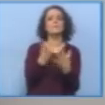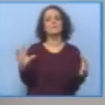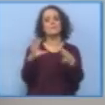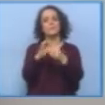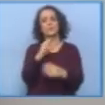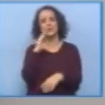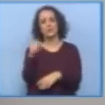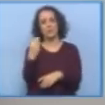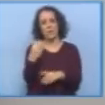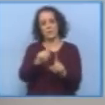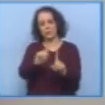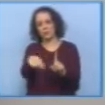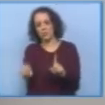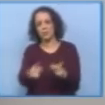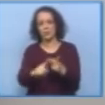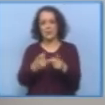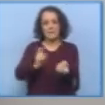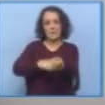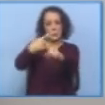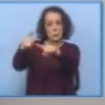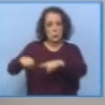tantas qualidades, feitios, línguas,